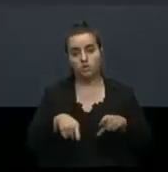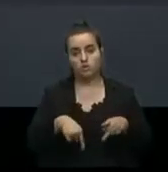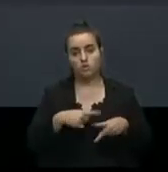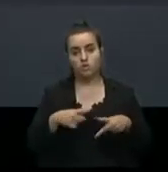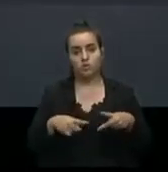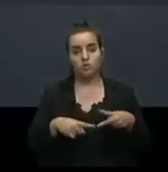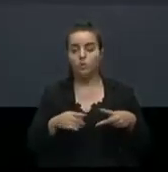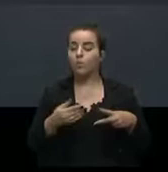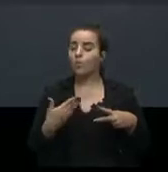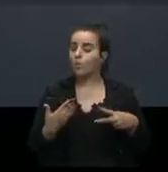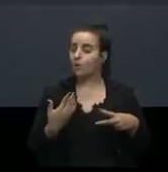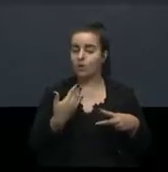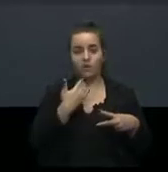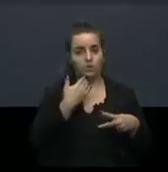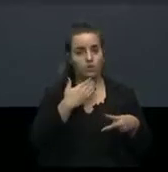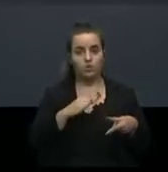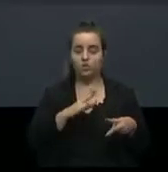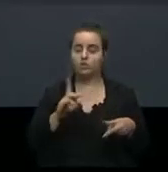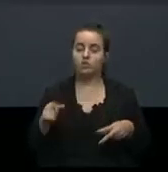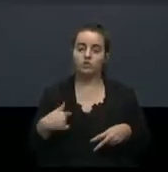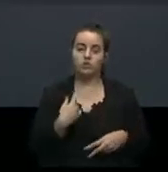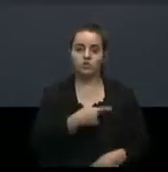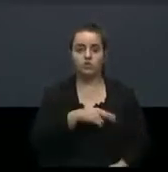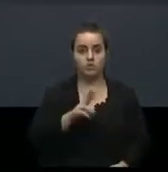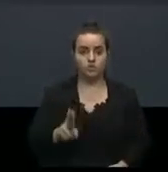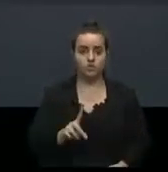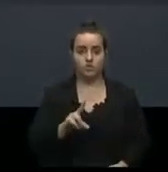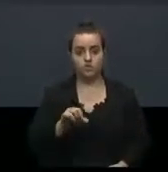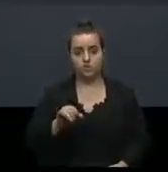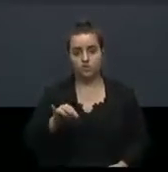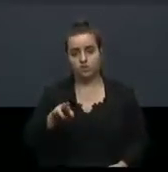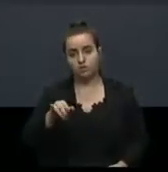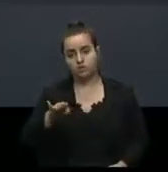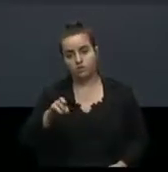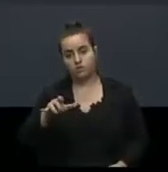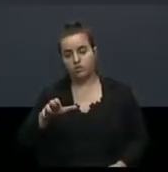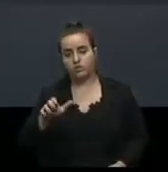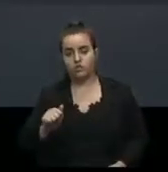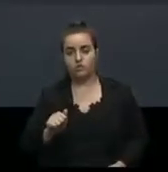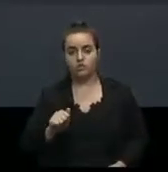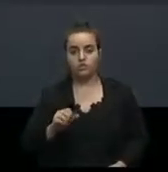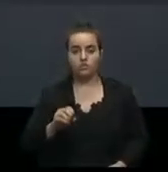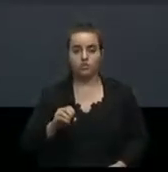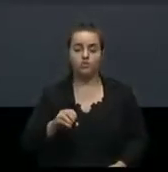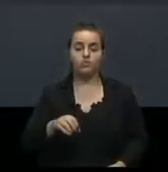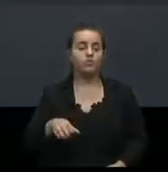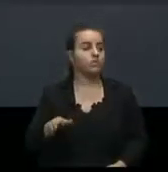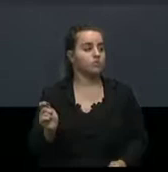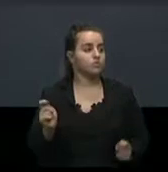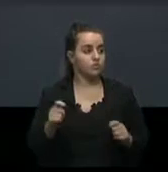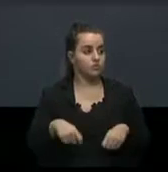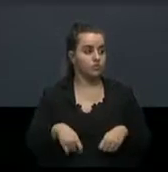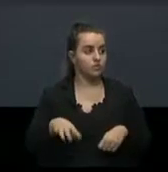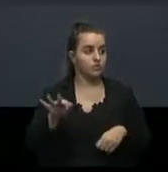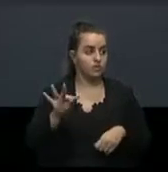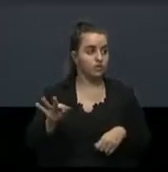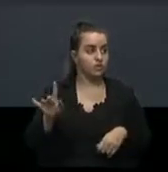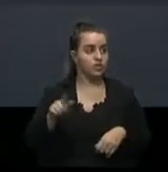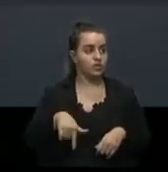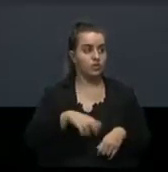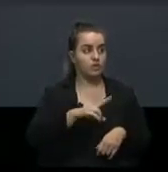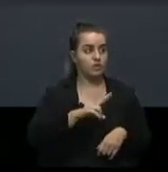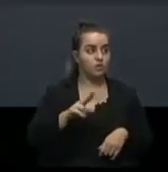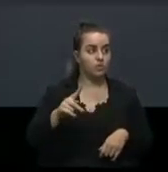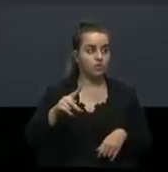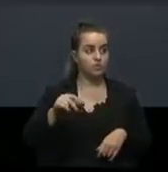não conhecemos. Aí usamos a chamada distribuição de probabilidade T, que foi elaborada por um químico de pseudônimo